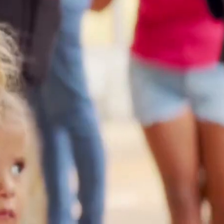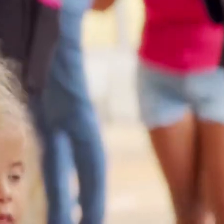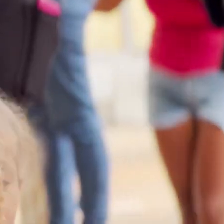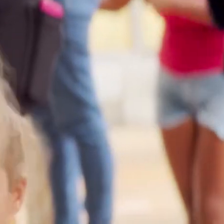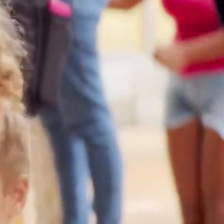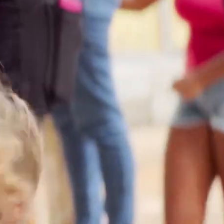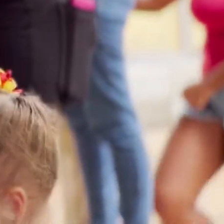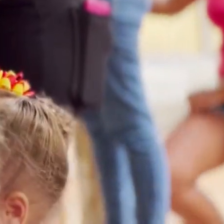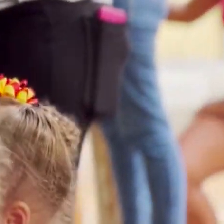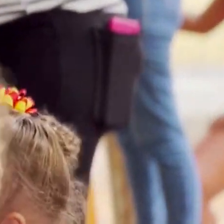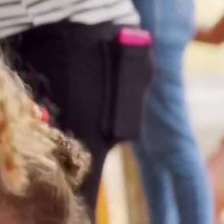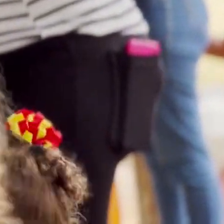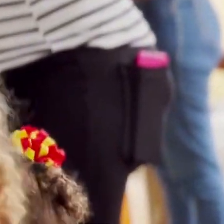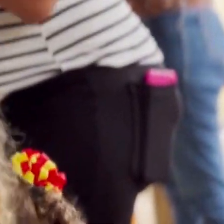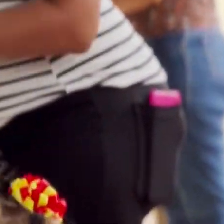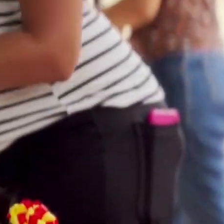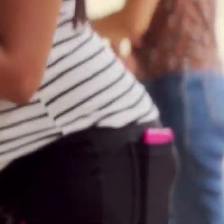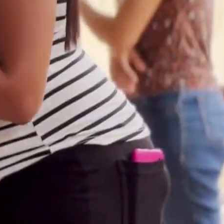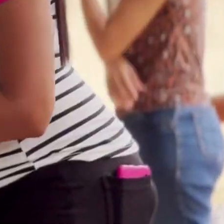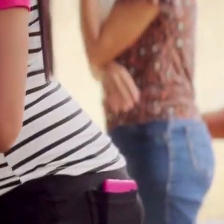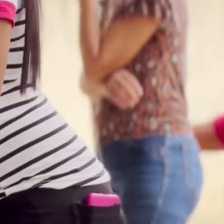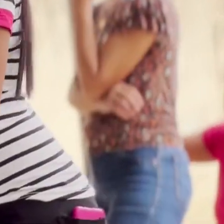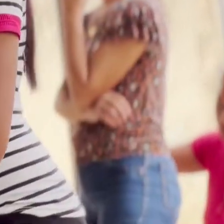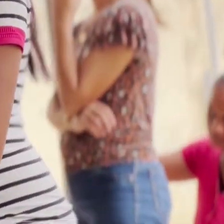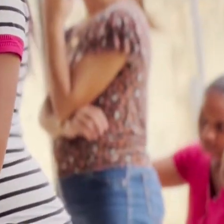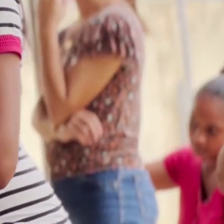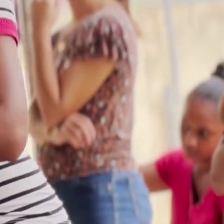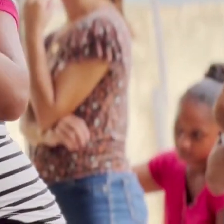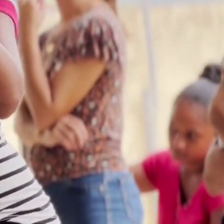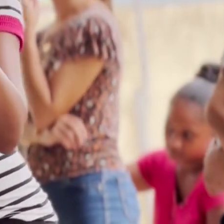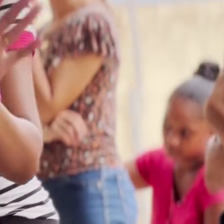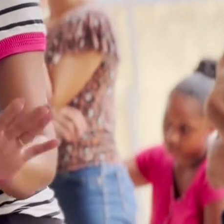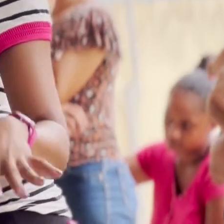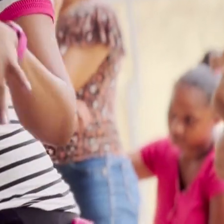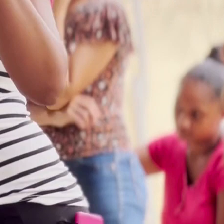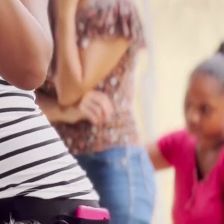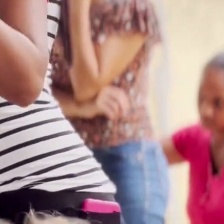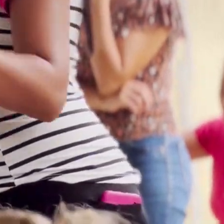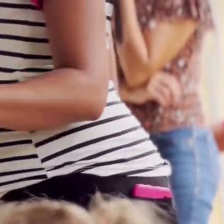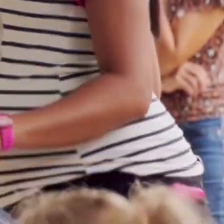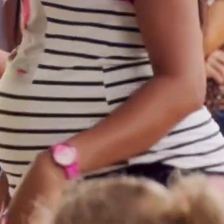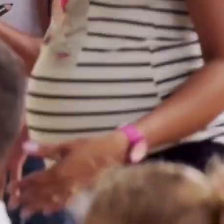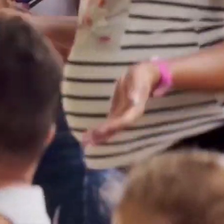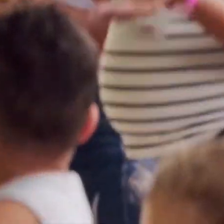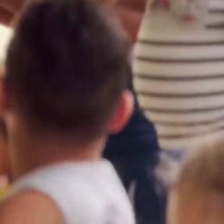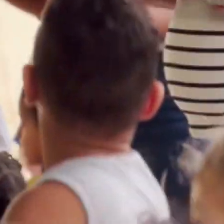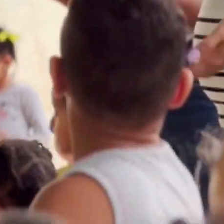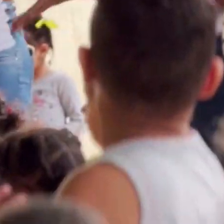abelhas do céu. Venham ver como dão mel as abelhas do céu.